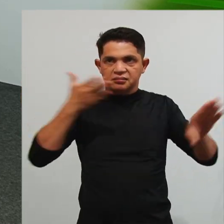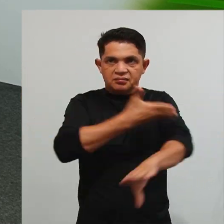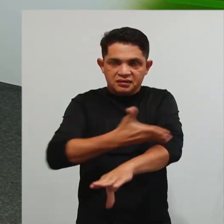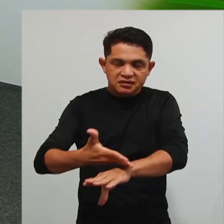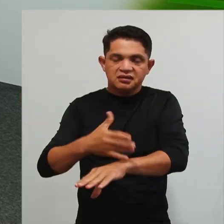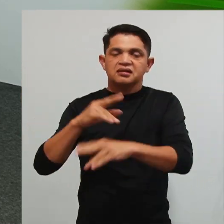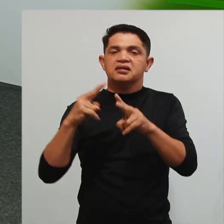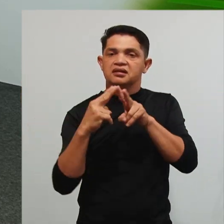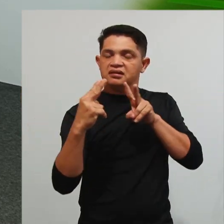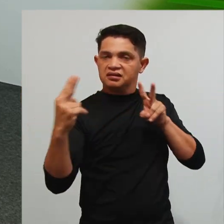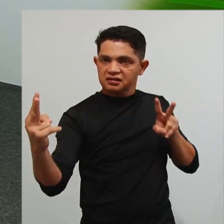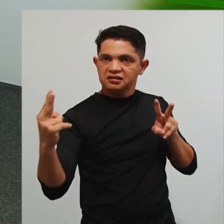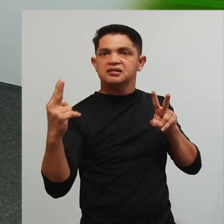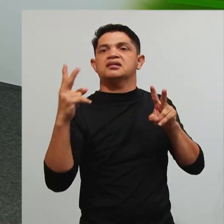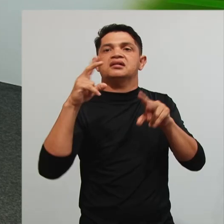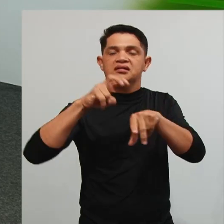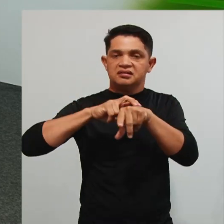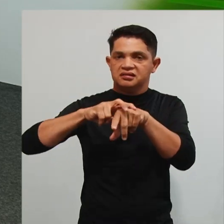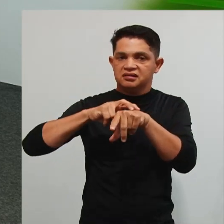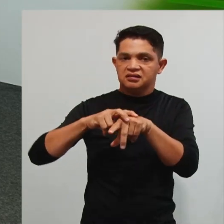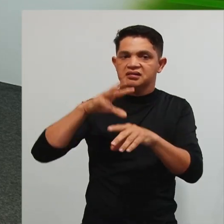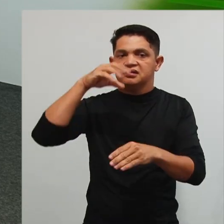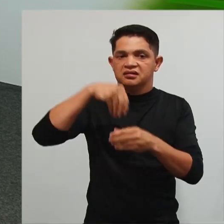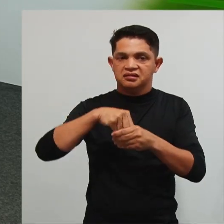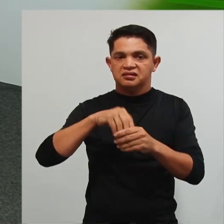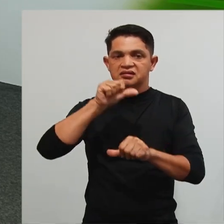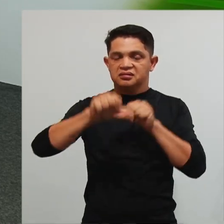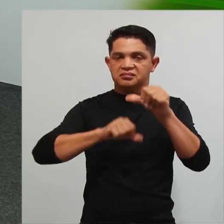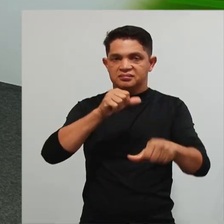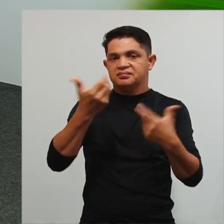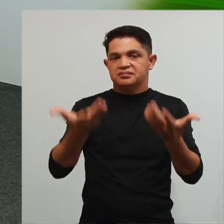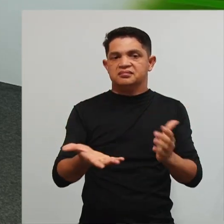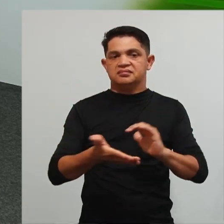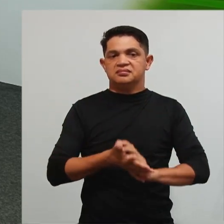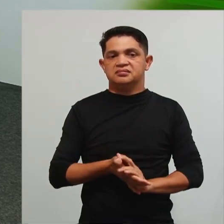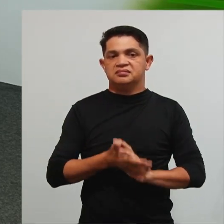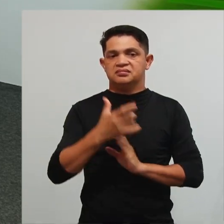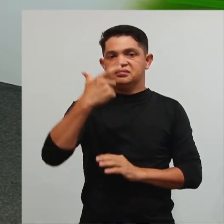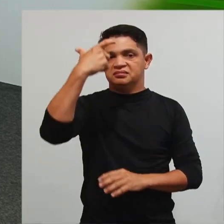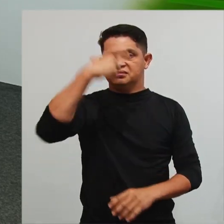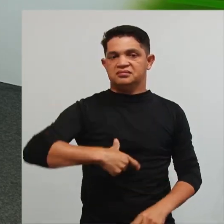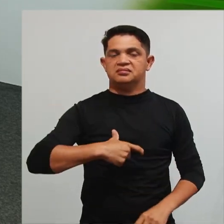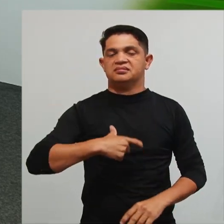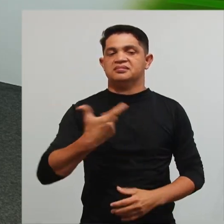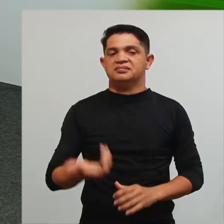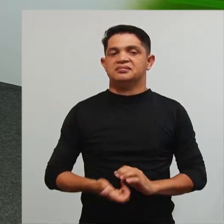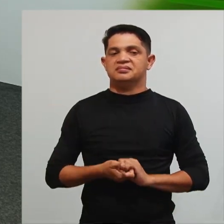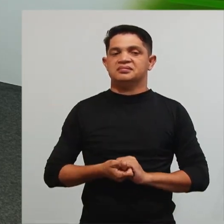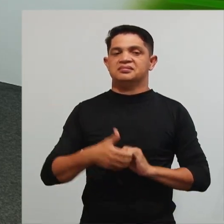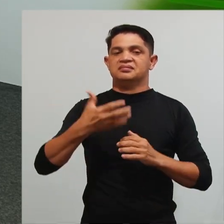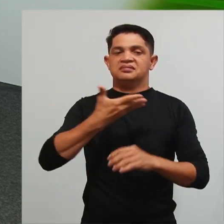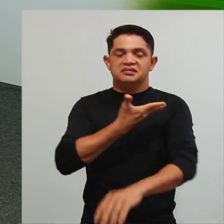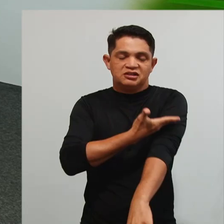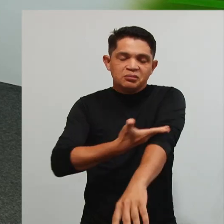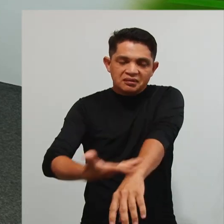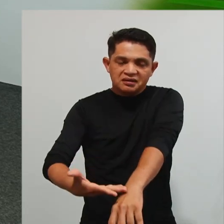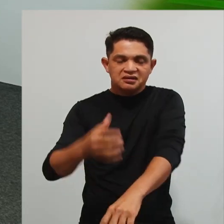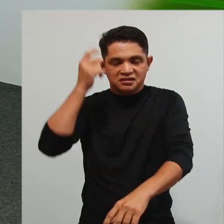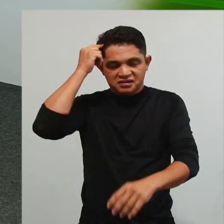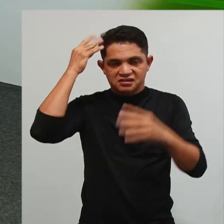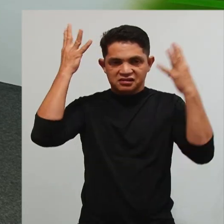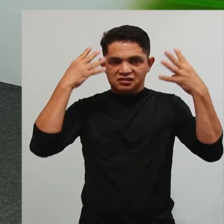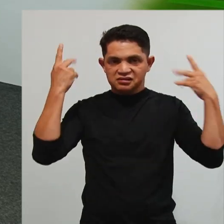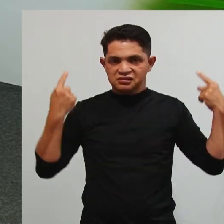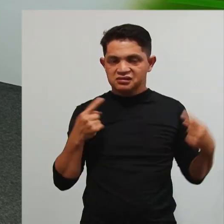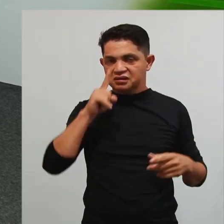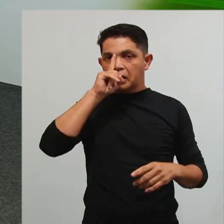e um letreiro escrito EAD Mudando Realidades. Eu sou branca, tenho os cabelos